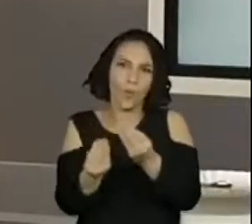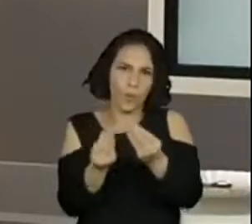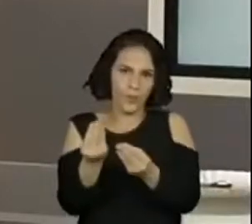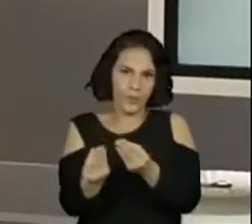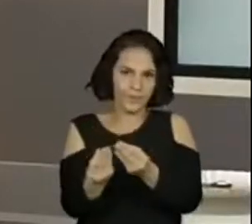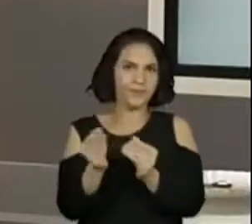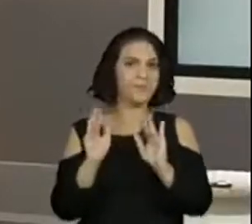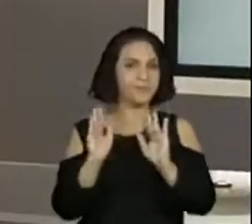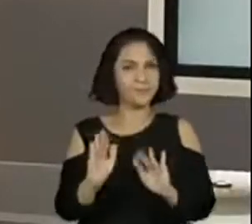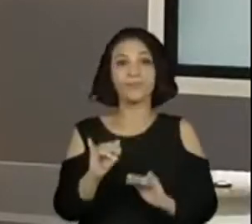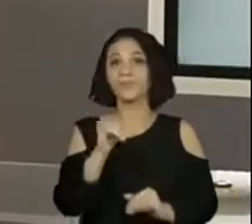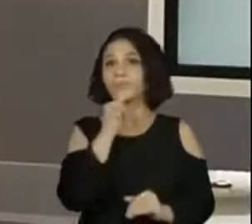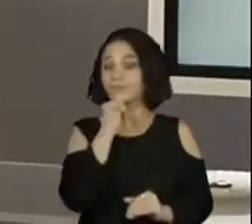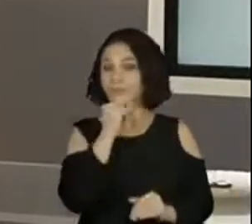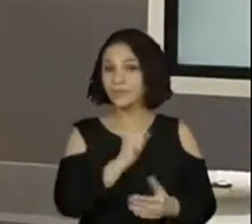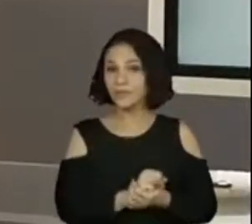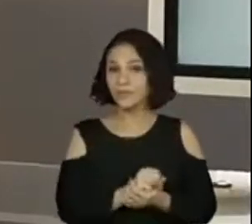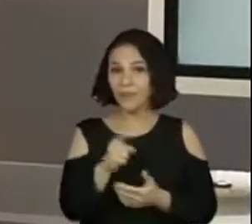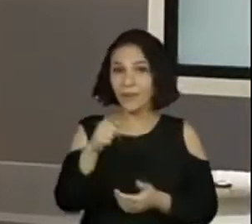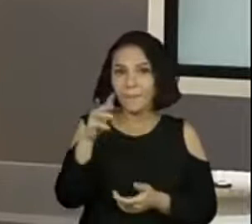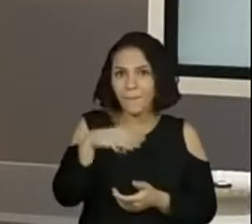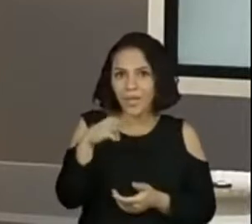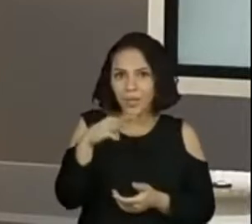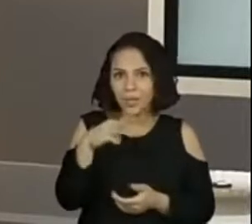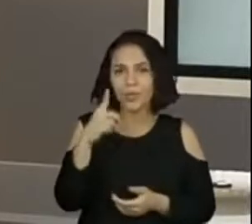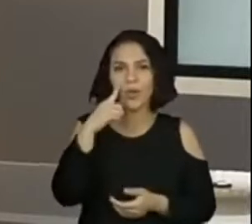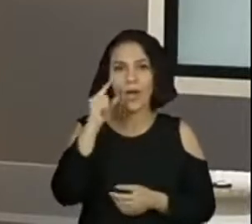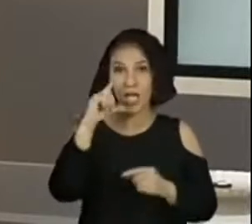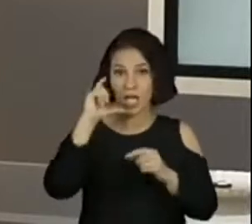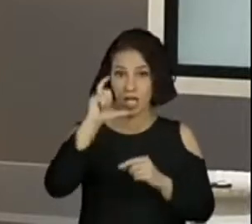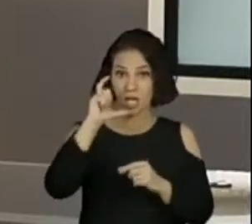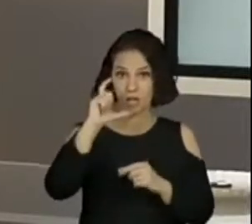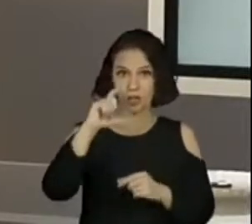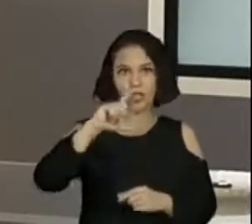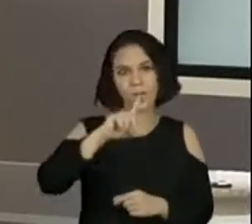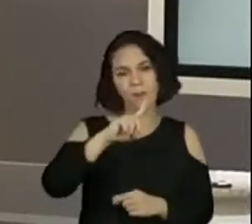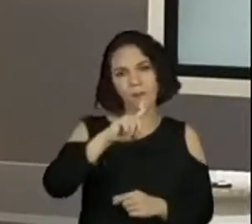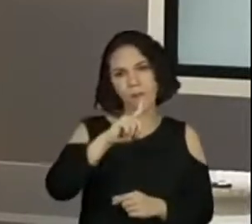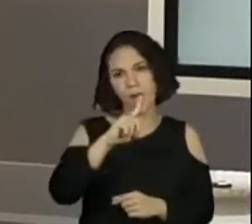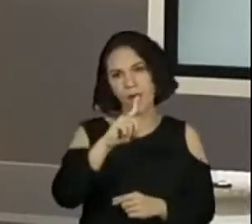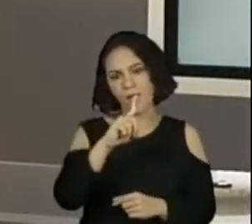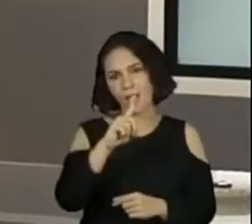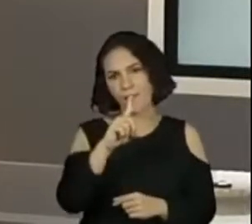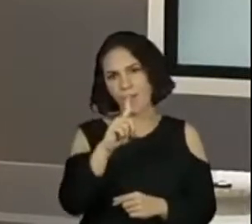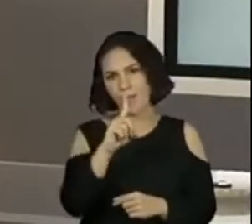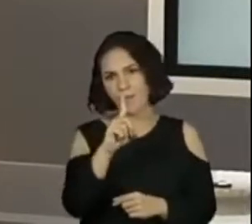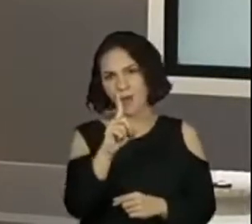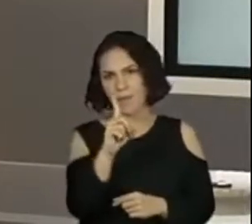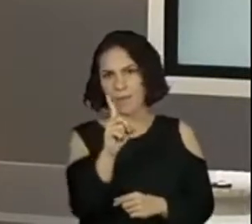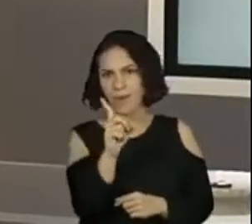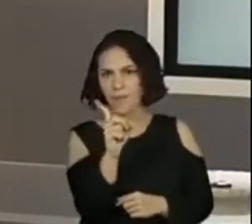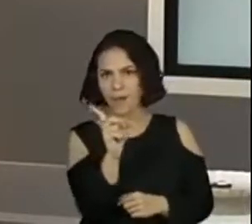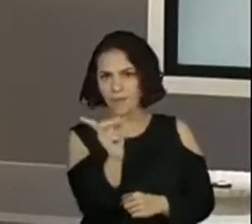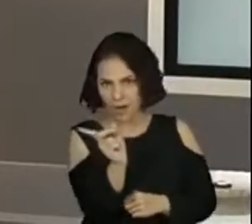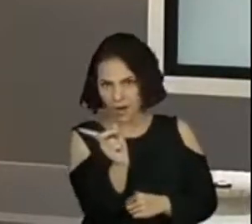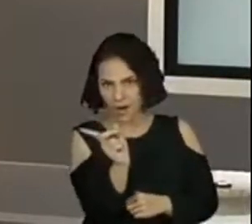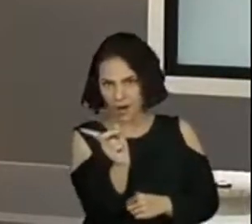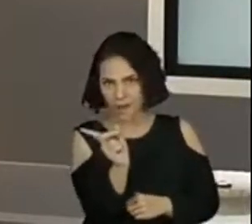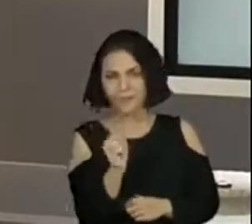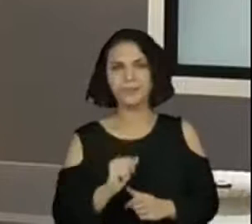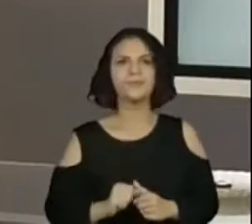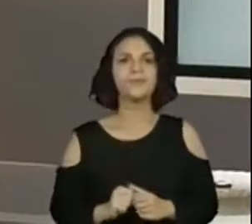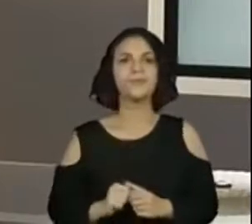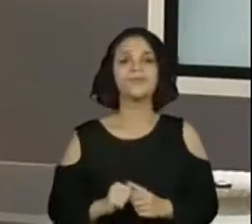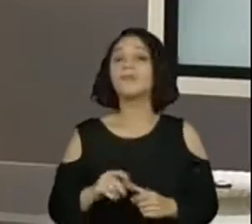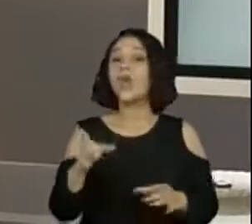o ponteiro do minuto, ele vai andando, rodando pelo relógio, e aí, quando ele